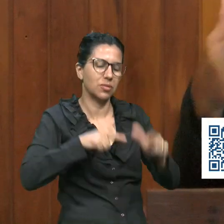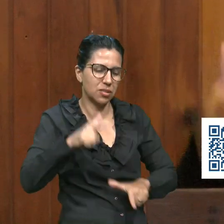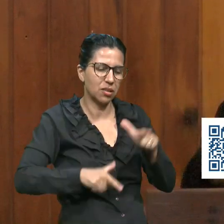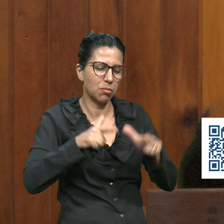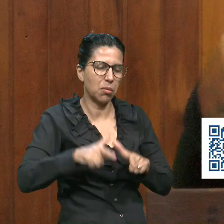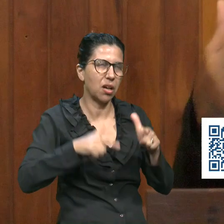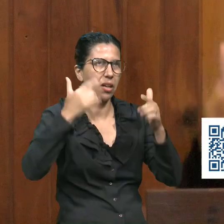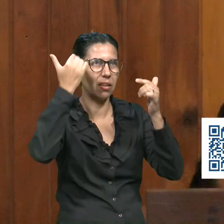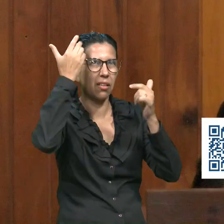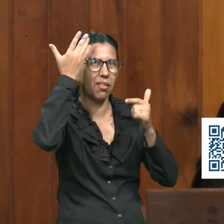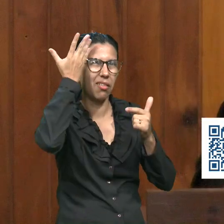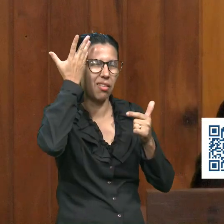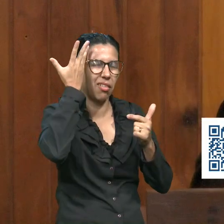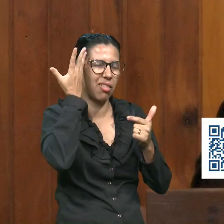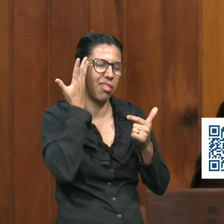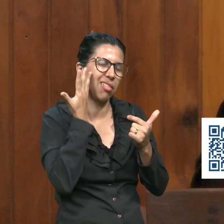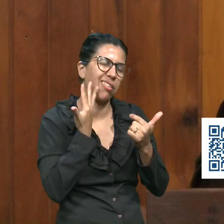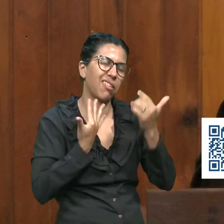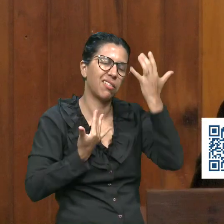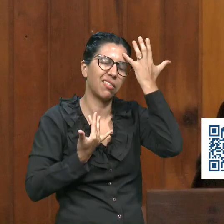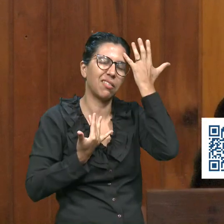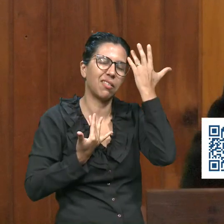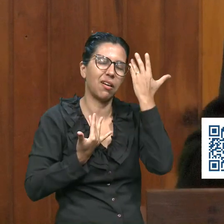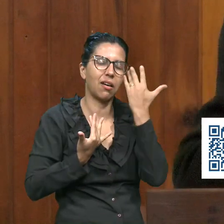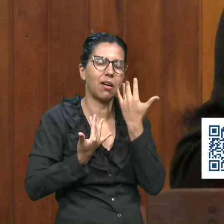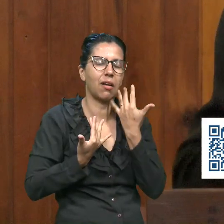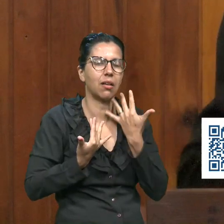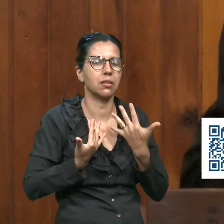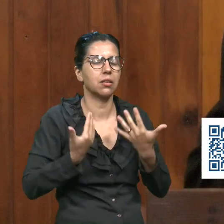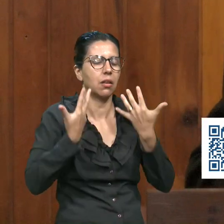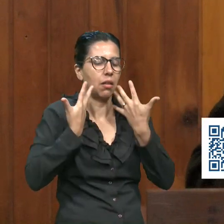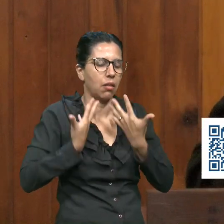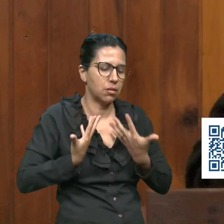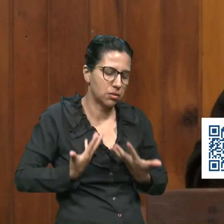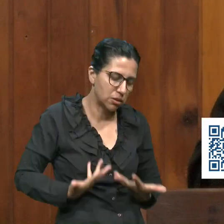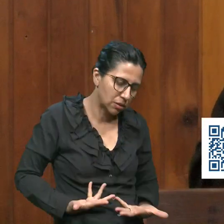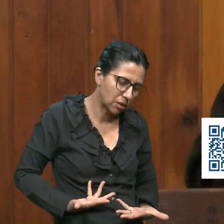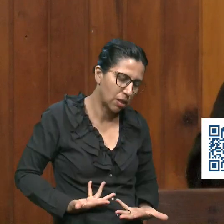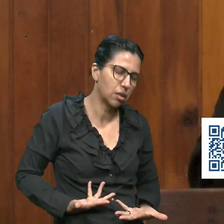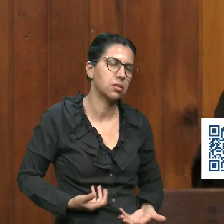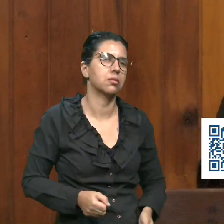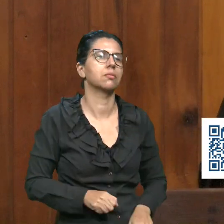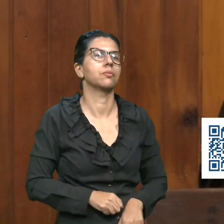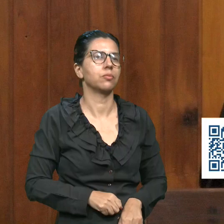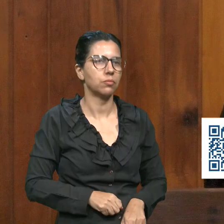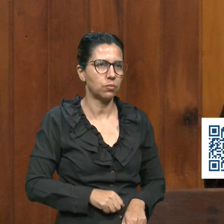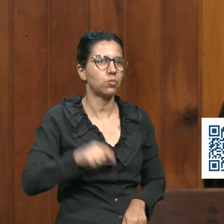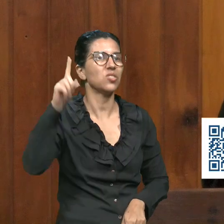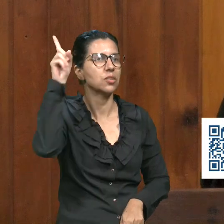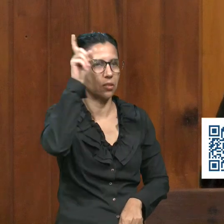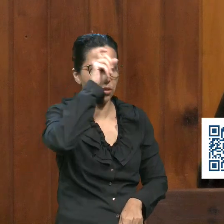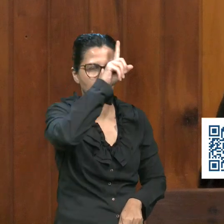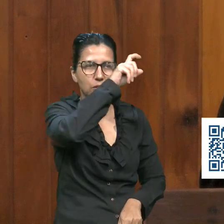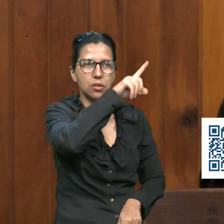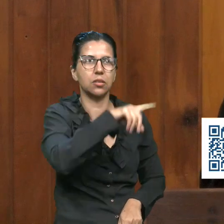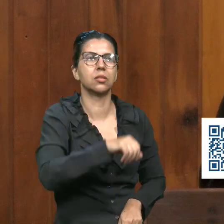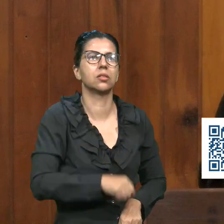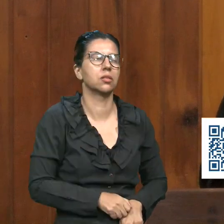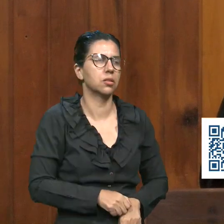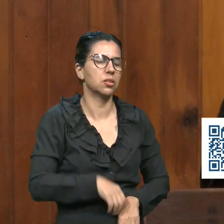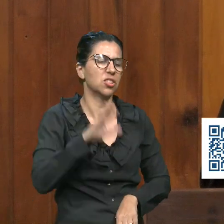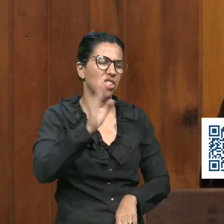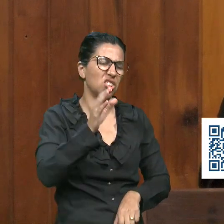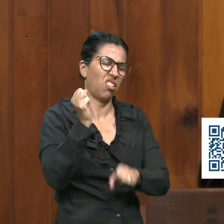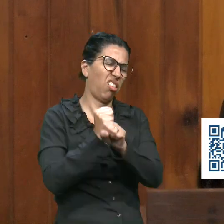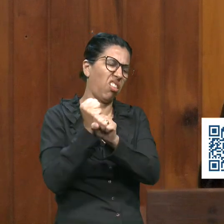inchadas, suadas o dia inteiro e que infelizmente estão pagando aí por um problema antigo do